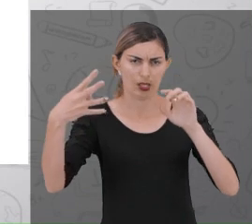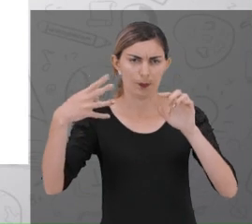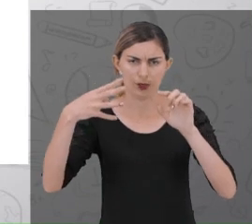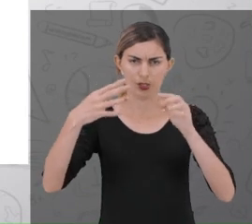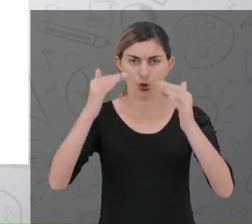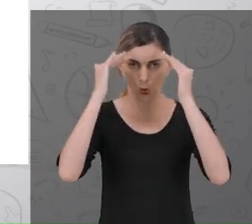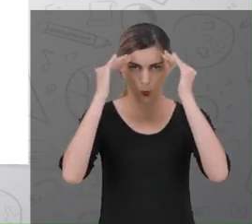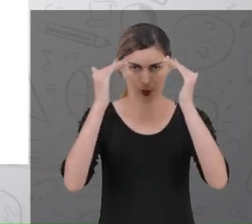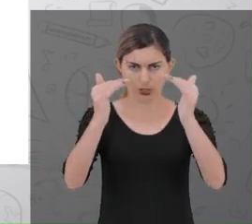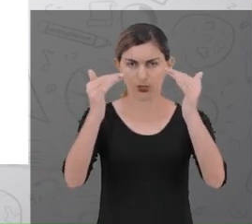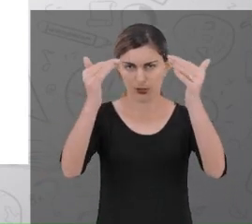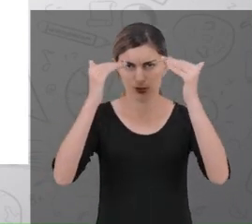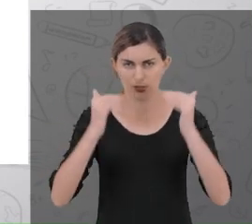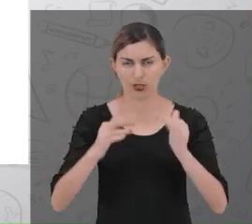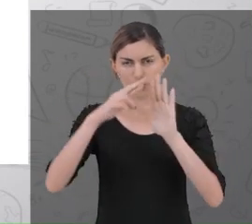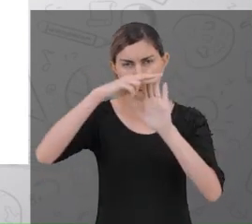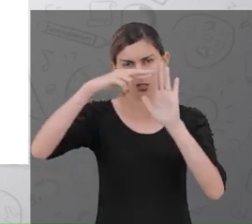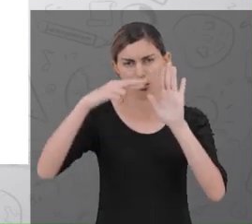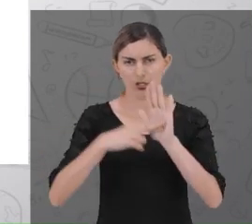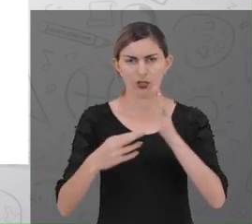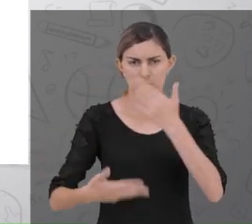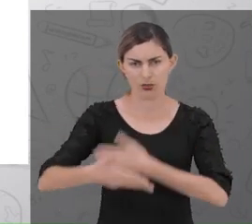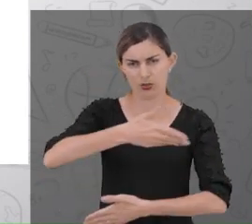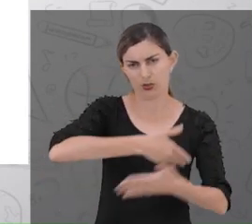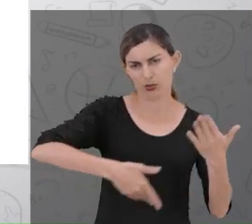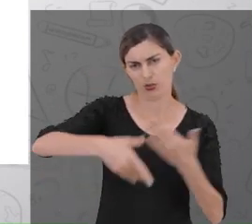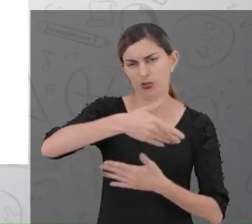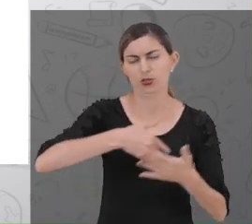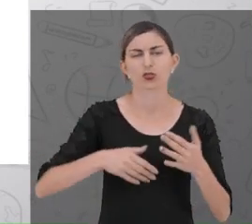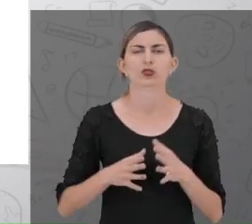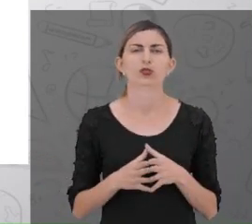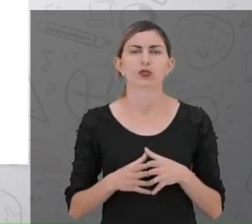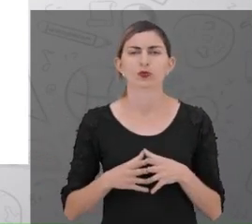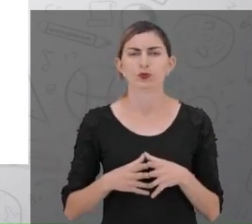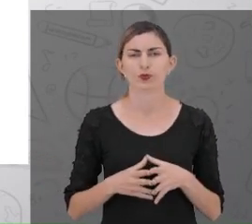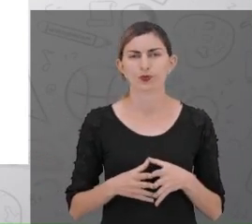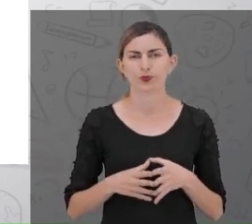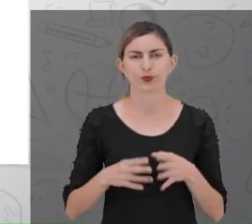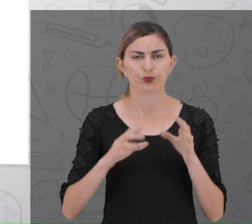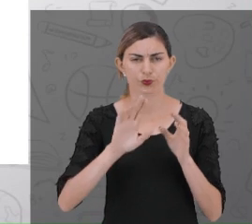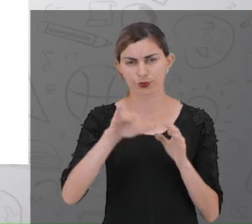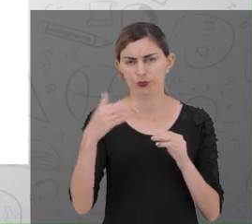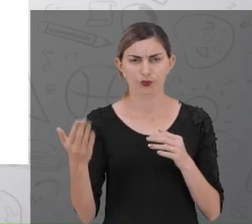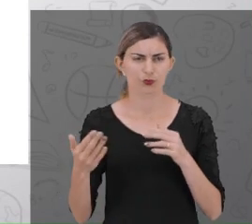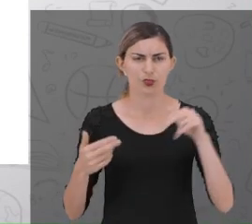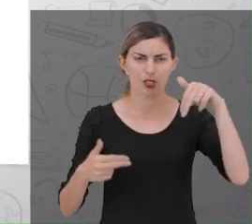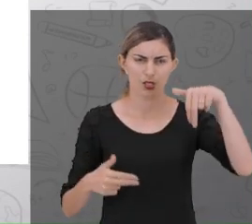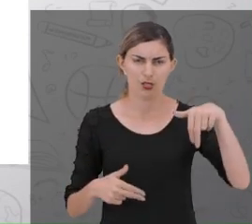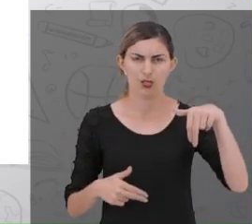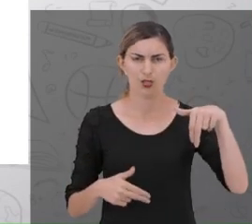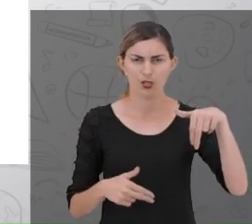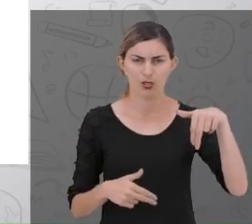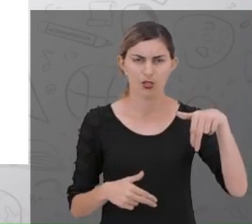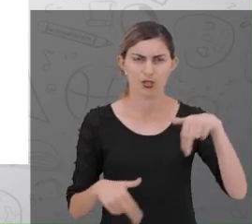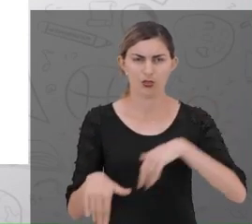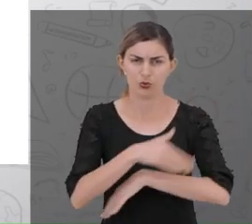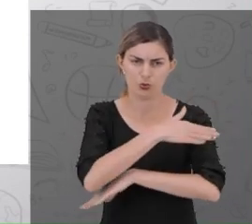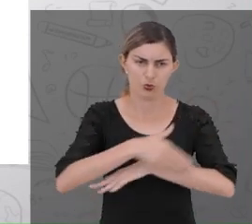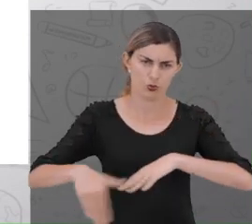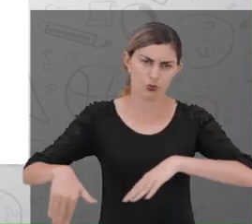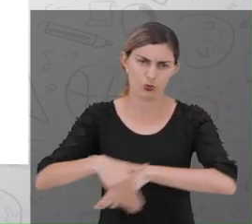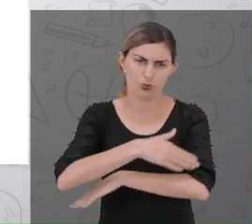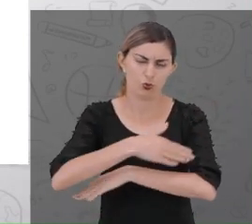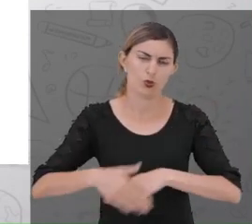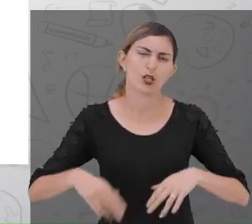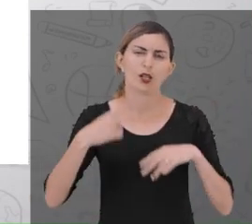para uma tabela obedecendo às regras de relação entre elas. O lado N, que é o lado